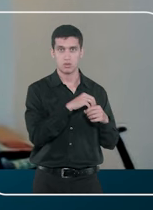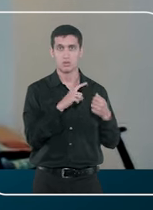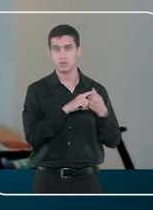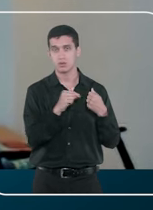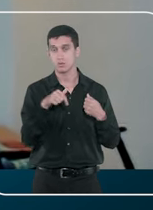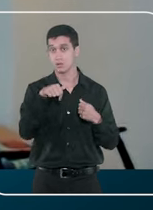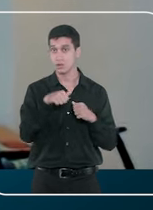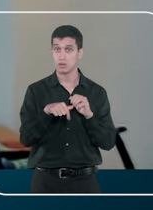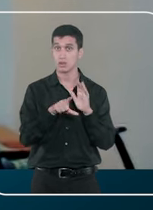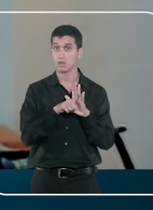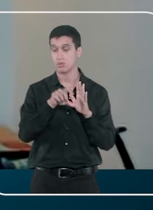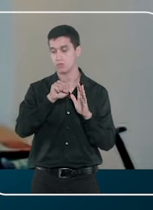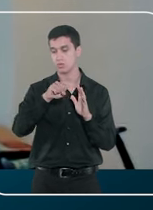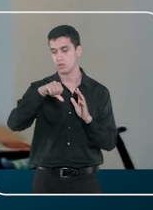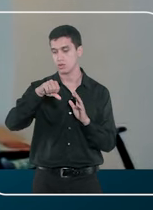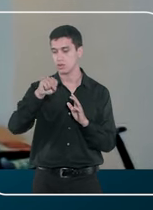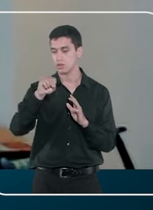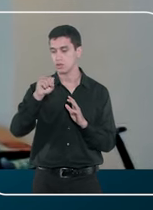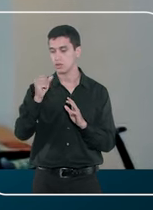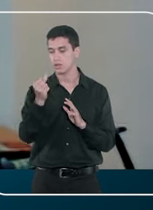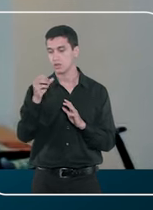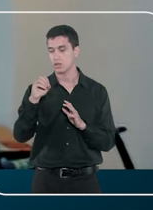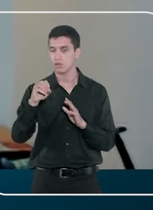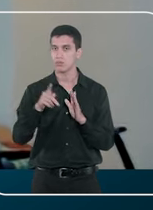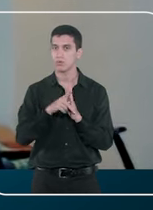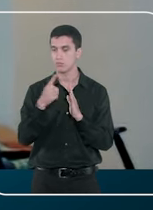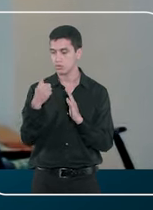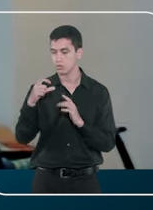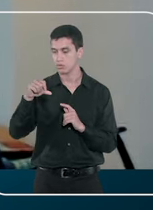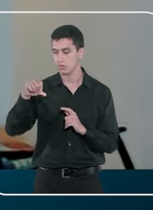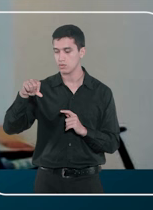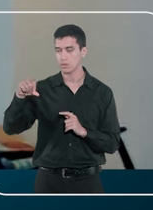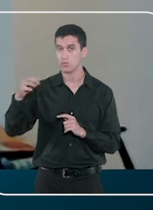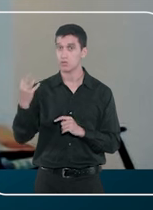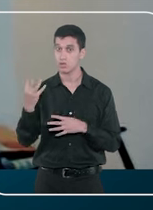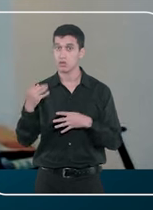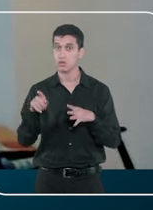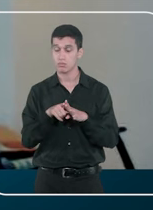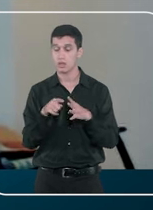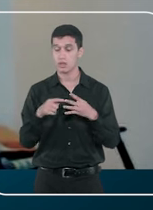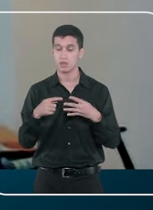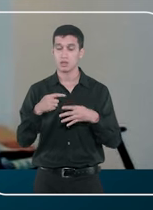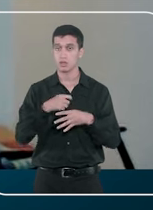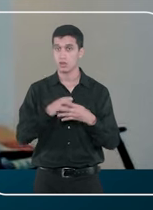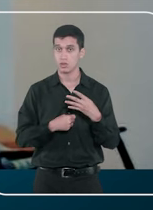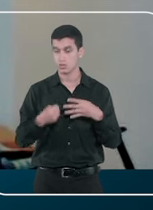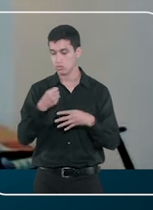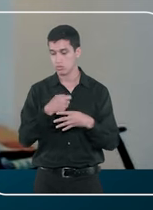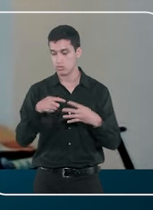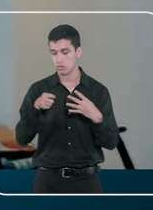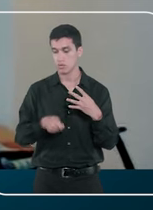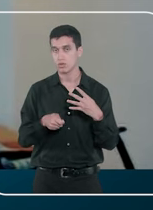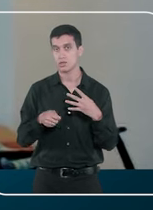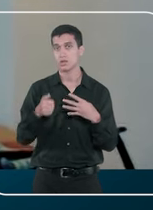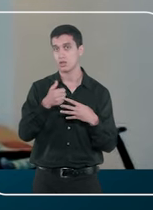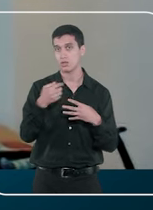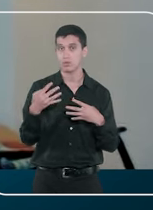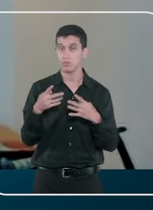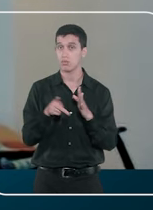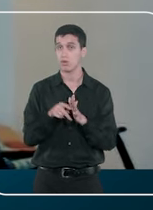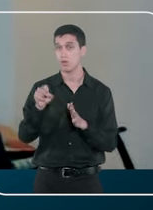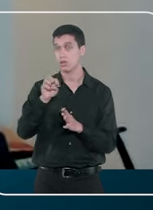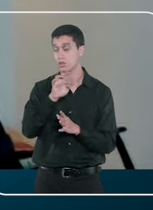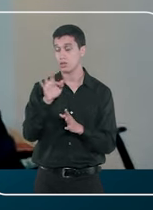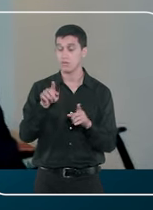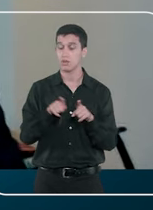Lei 8.906 de 1994, a súmula vinculante 14 do Supremo Tribunal Federal e, sobretudo, o artigo